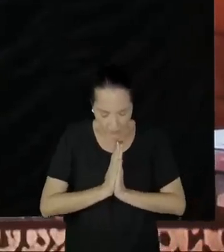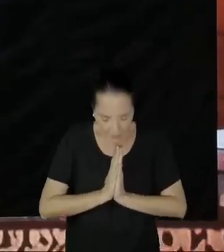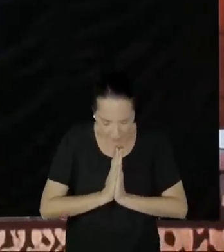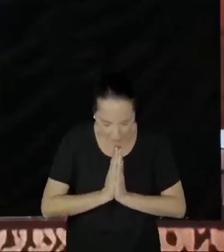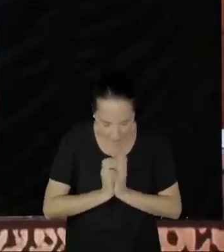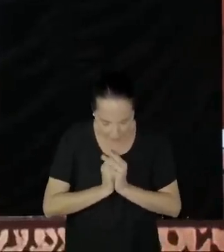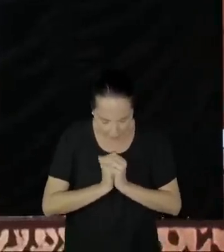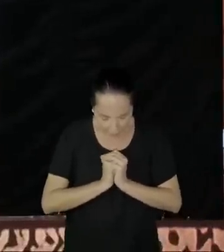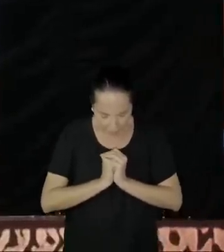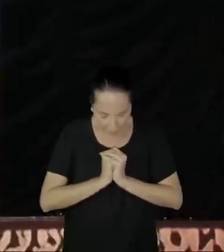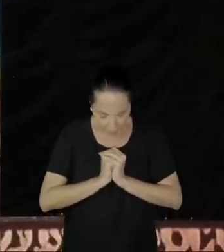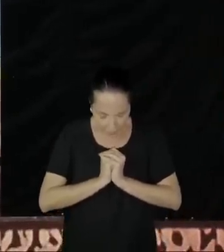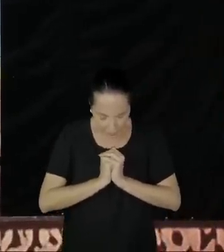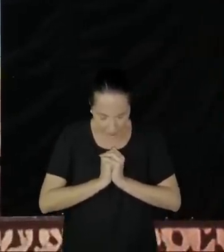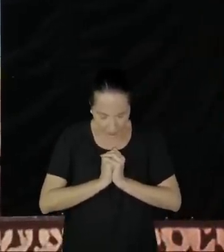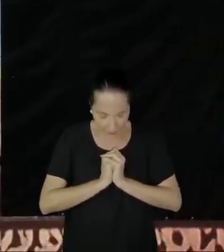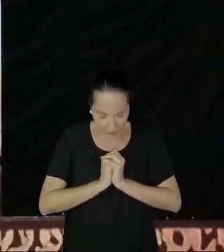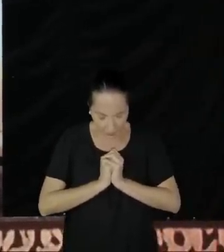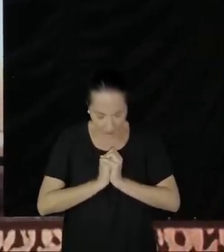chaprer merchetagé,